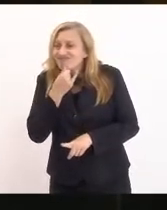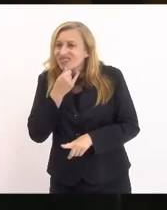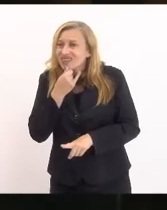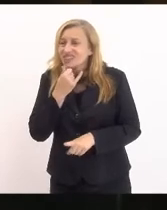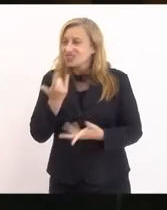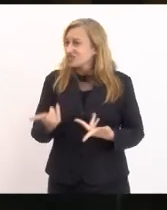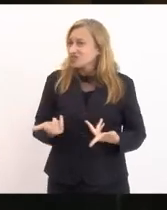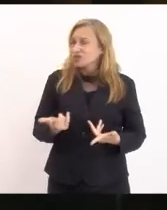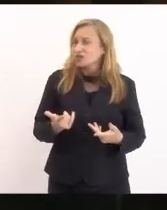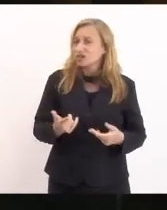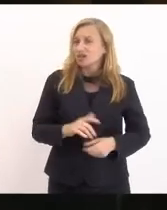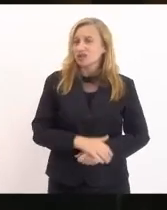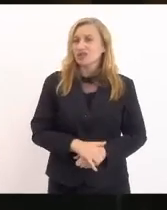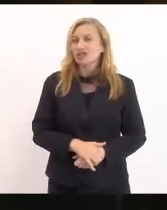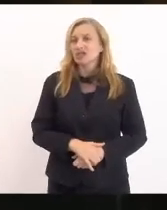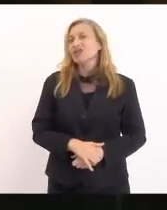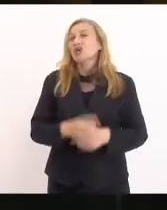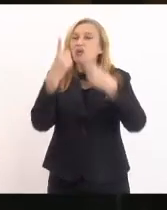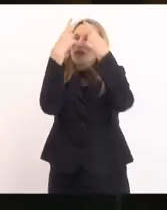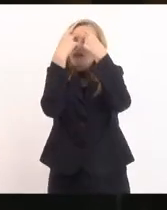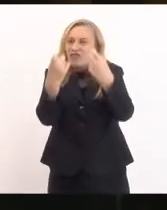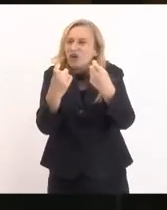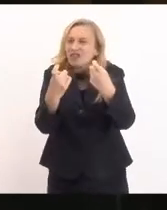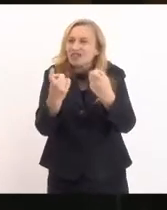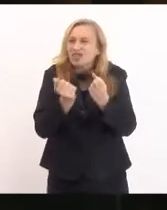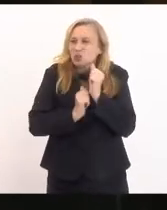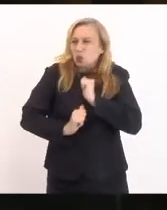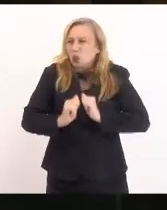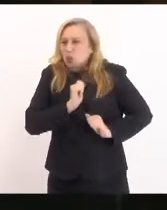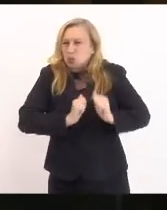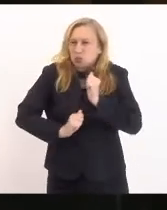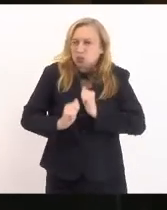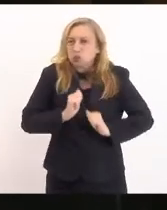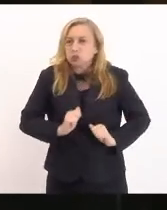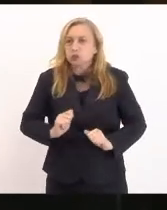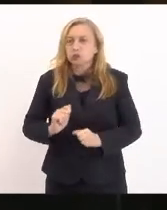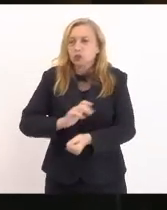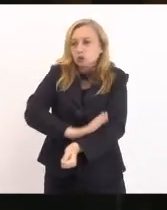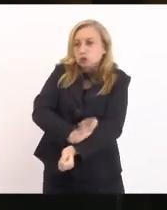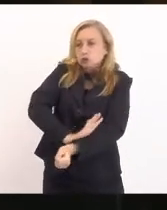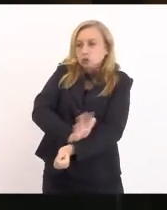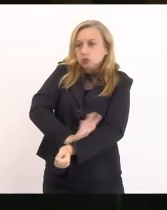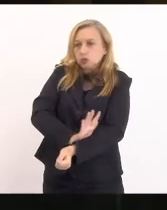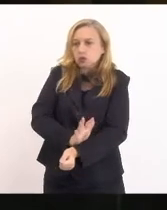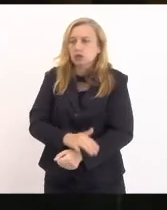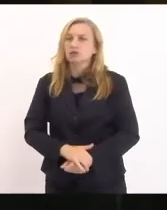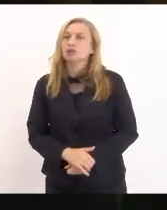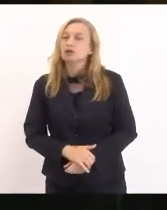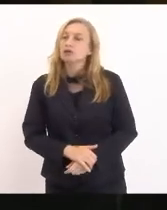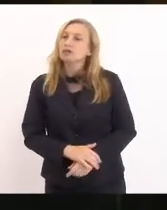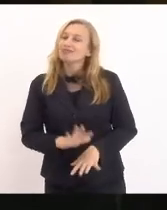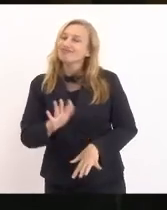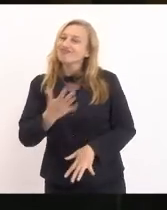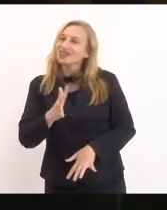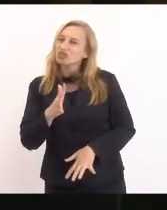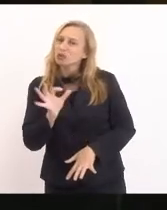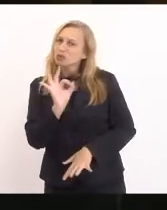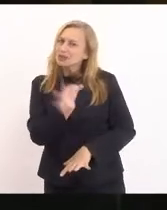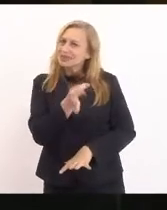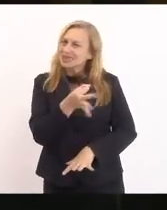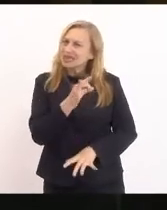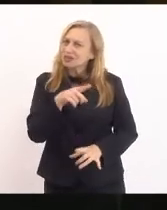de frente com essa violência, com esse ódio, com esse racismo, mais ou menos